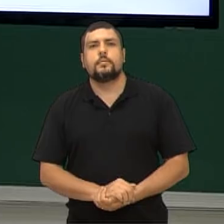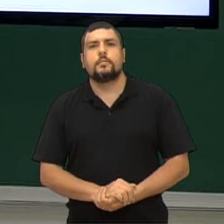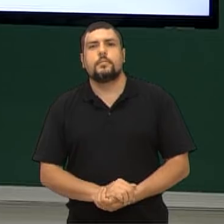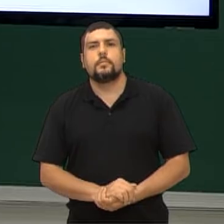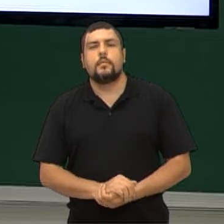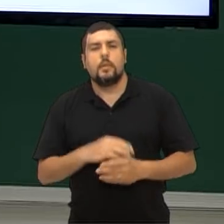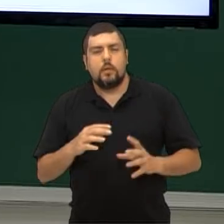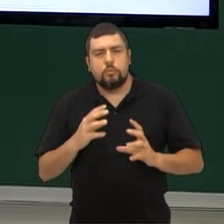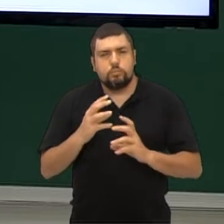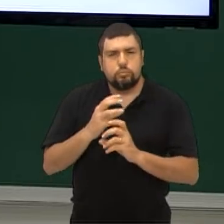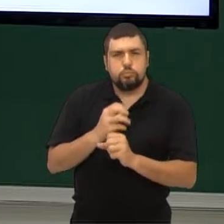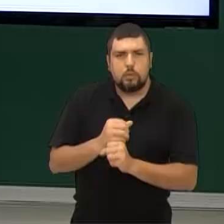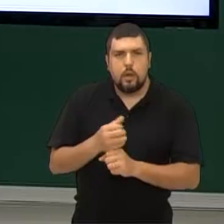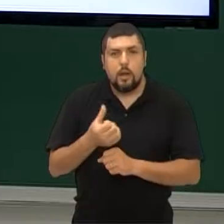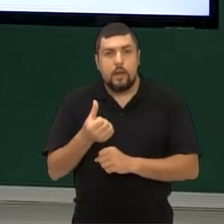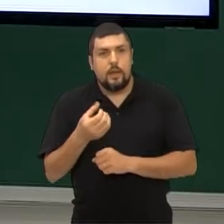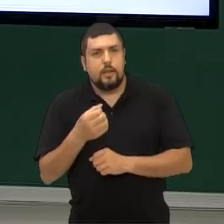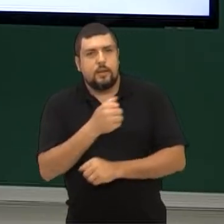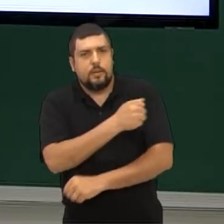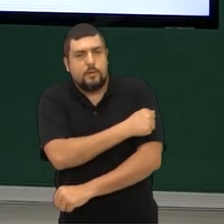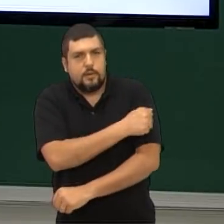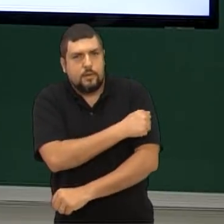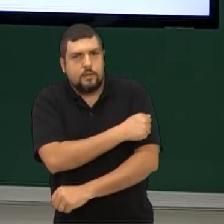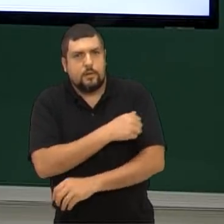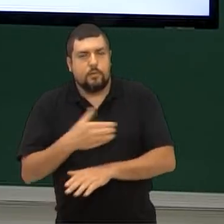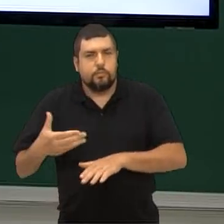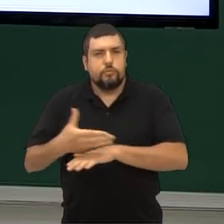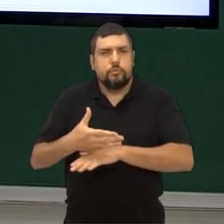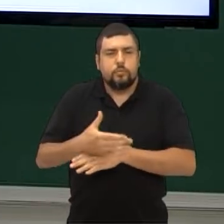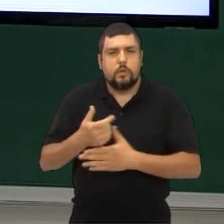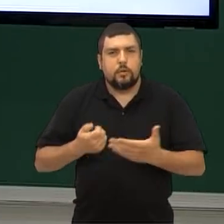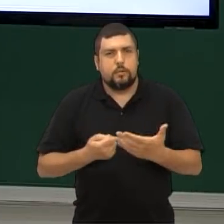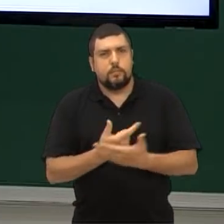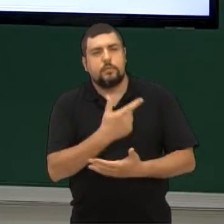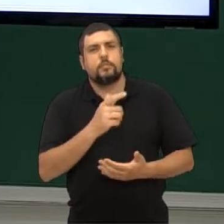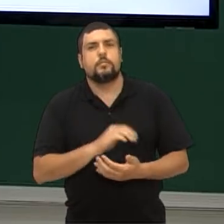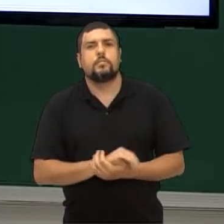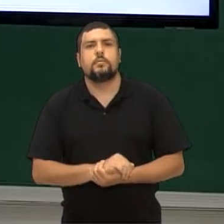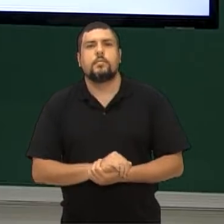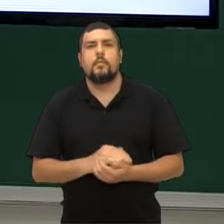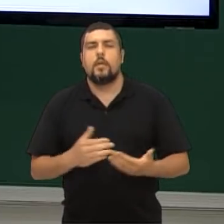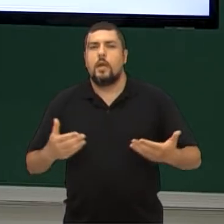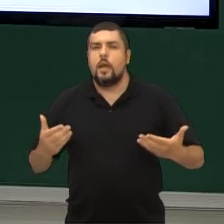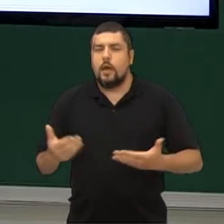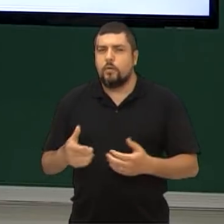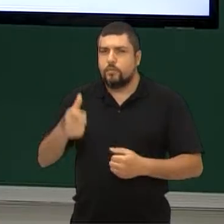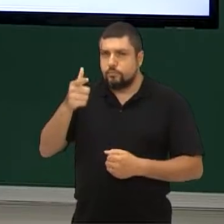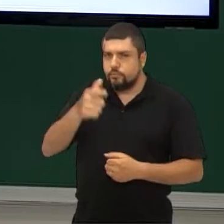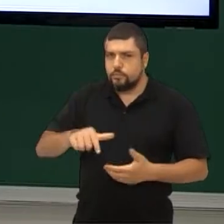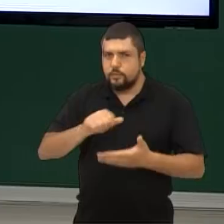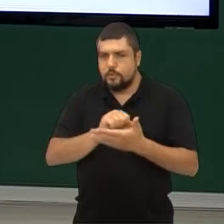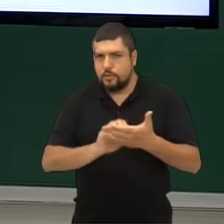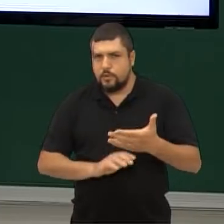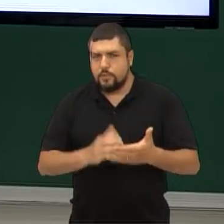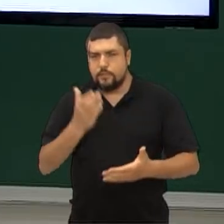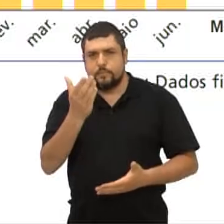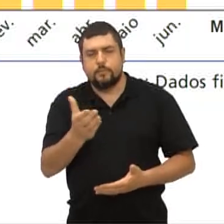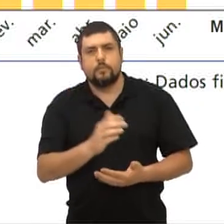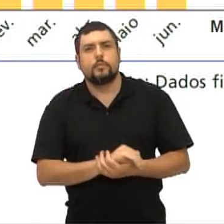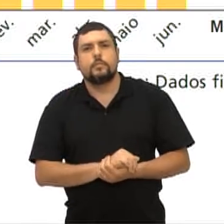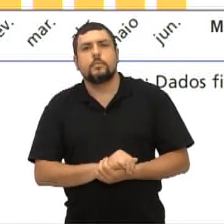60 alunos participaram da nossa rifa. Bom, eu vou passar agora então mais um exercício para vocês.